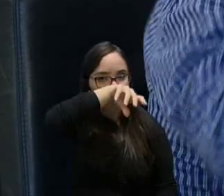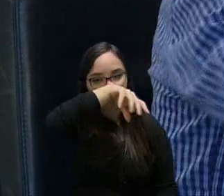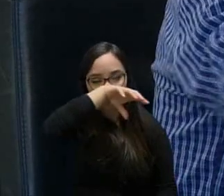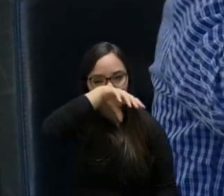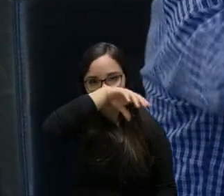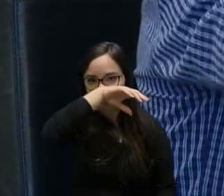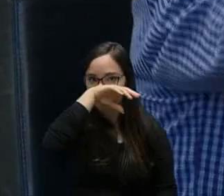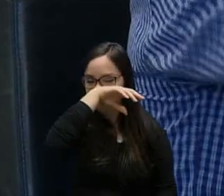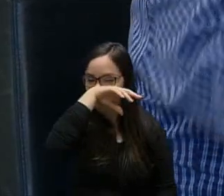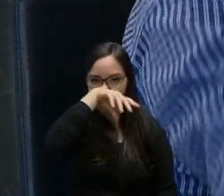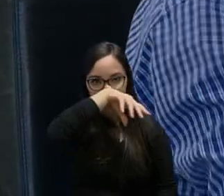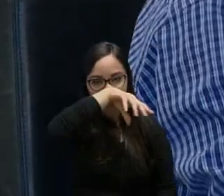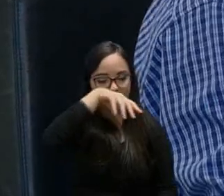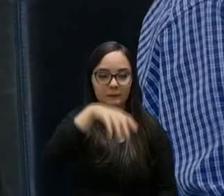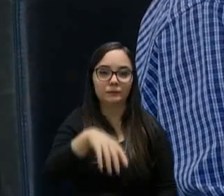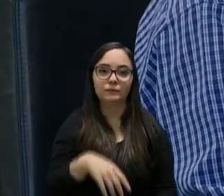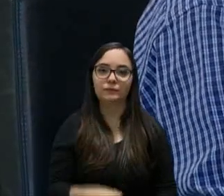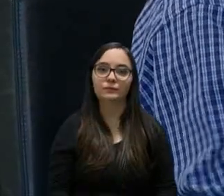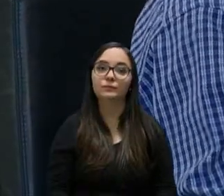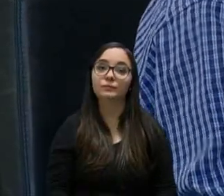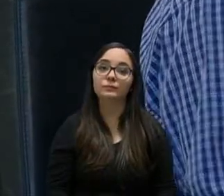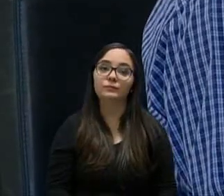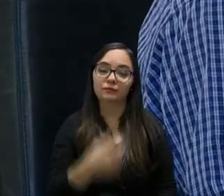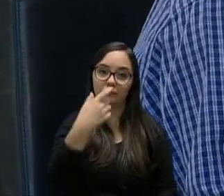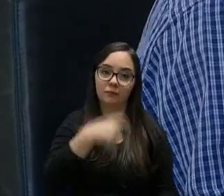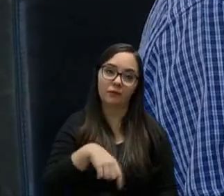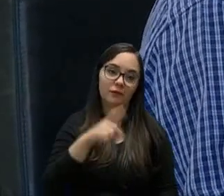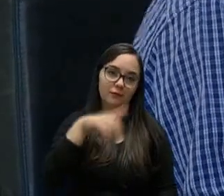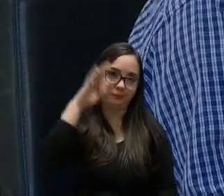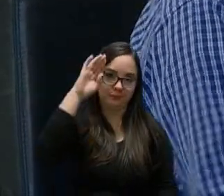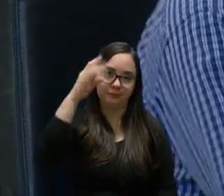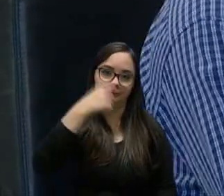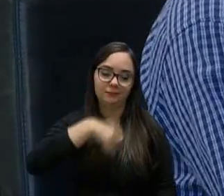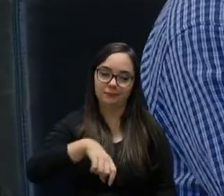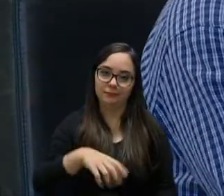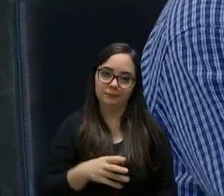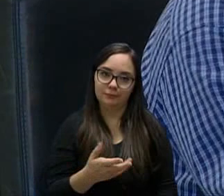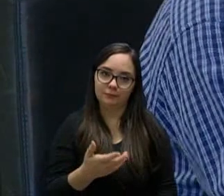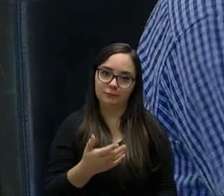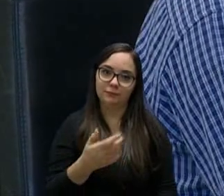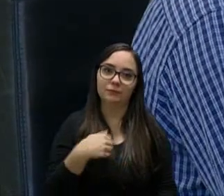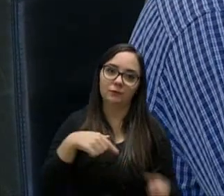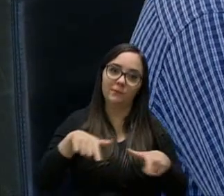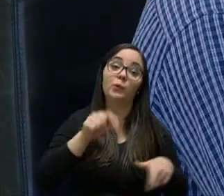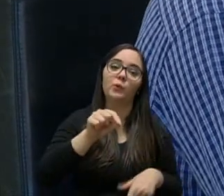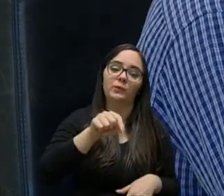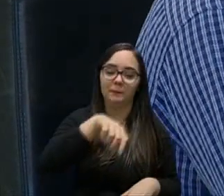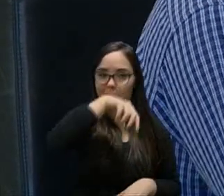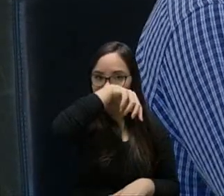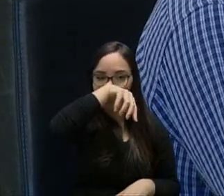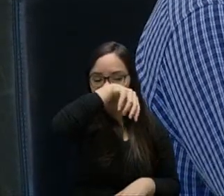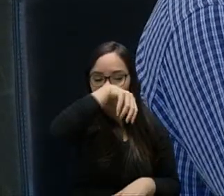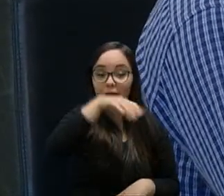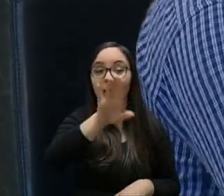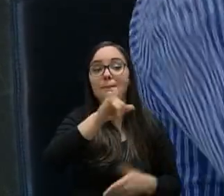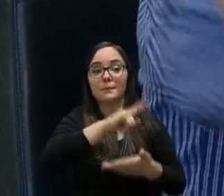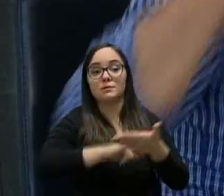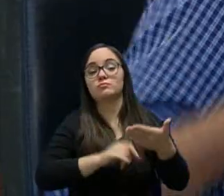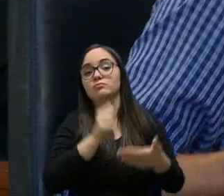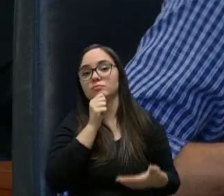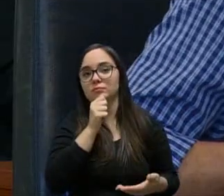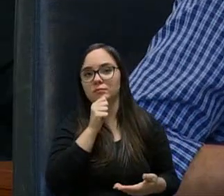o que o servidor à função do servidor o cargo que ele ocupa a mas não está no contrato mas